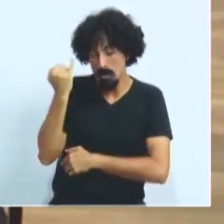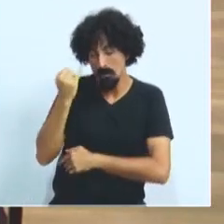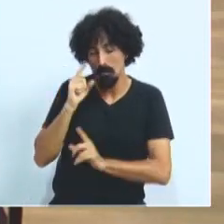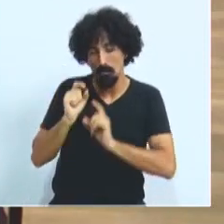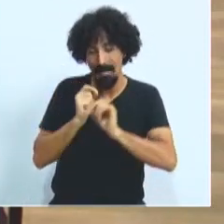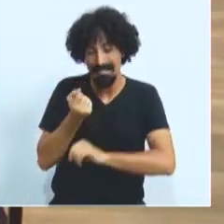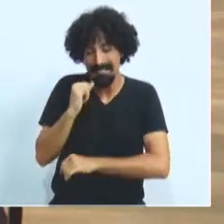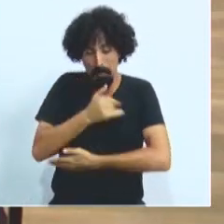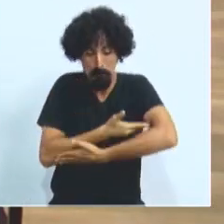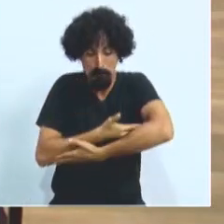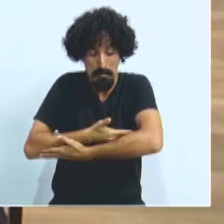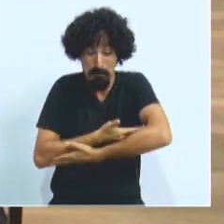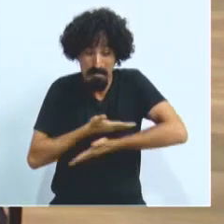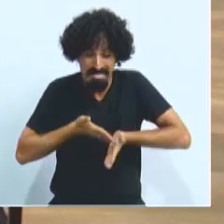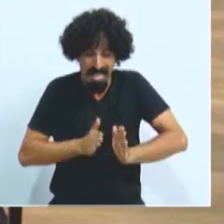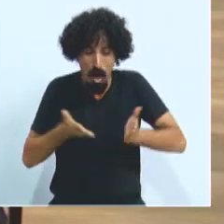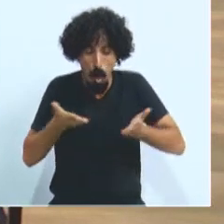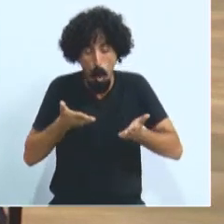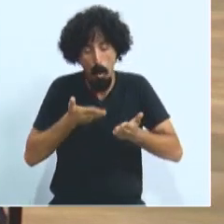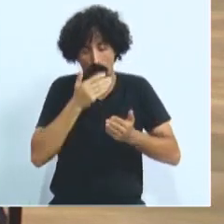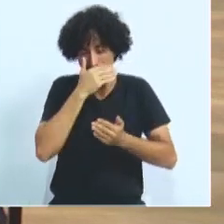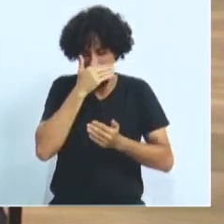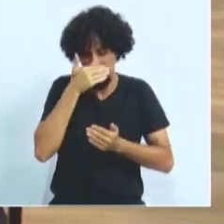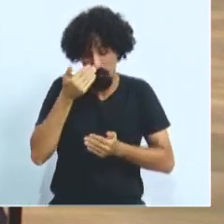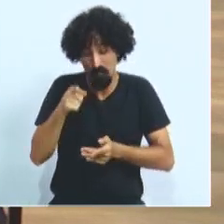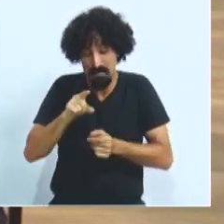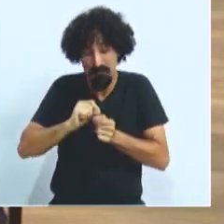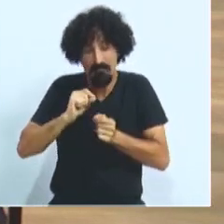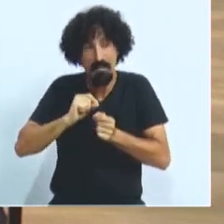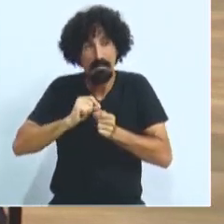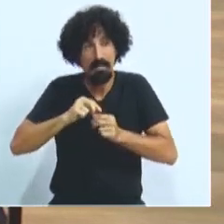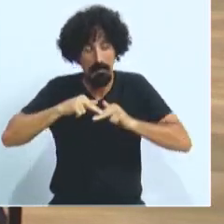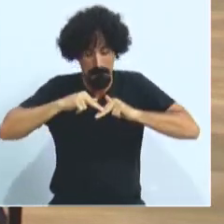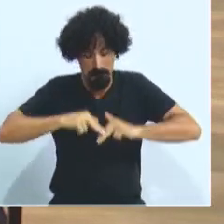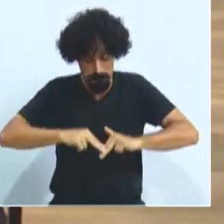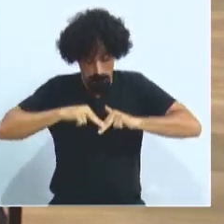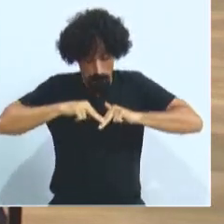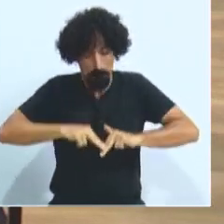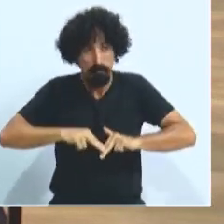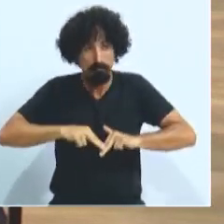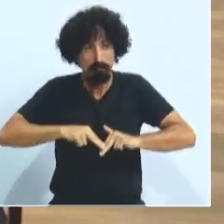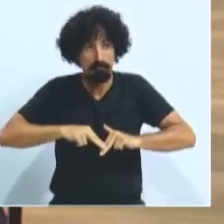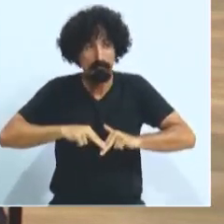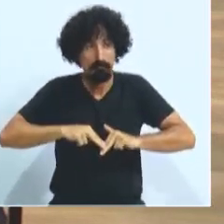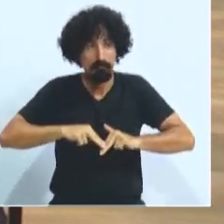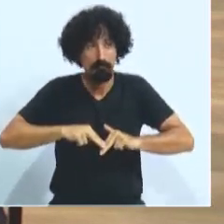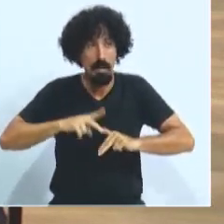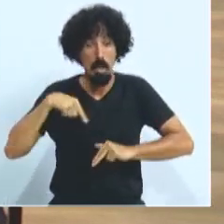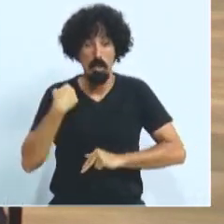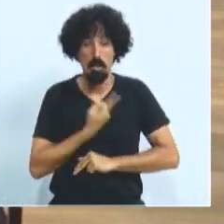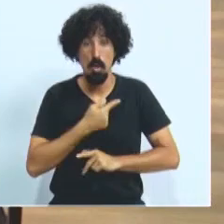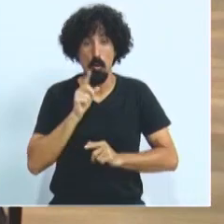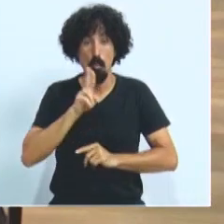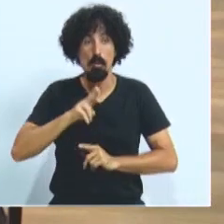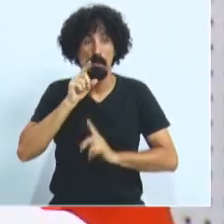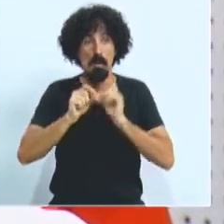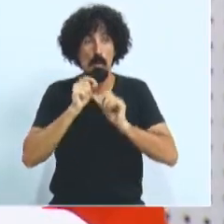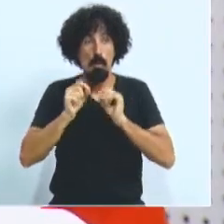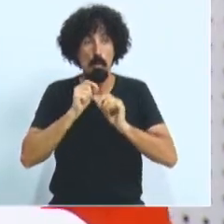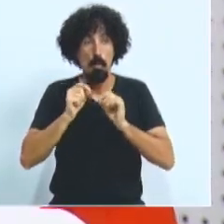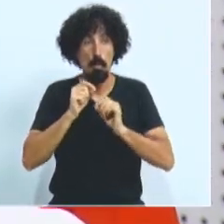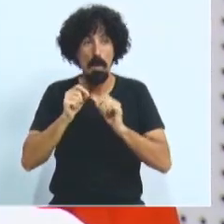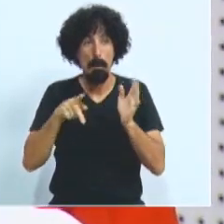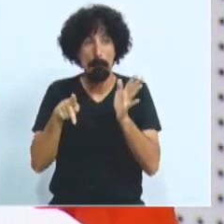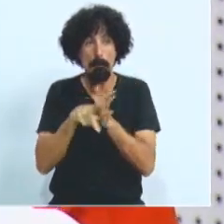criança é recém-nascida ou de braço, quando você for fazer a insuflação, a gente trabalha com ambu, né? Esse aqui é o adulto, tem um ambu